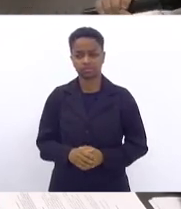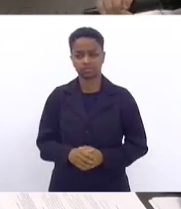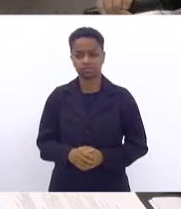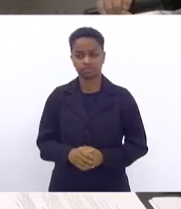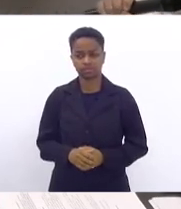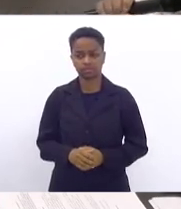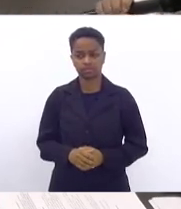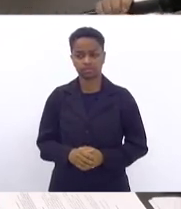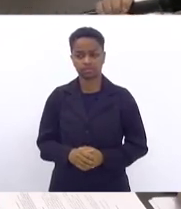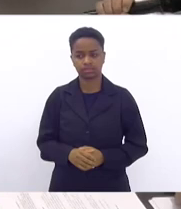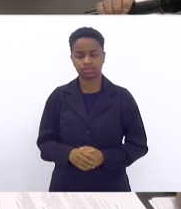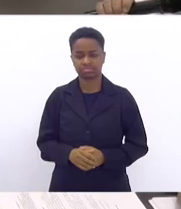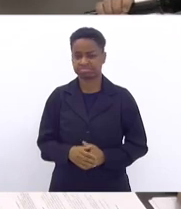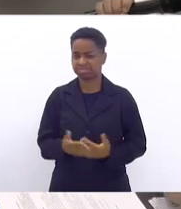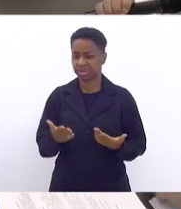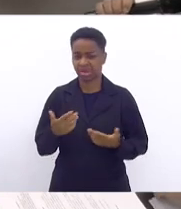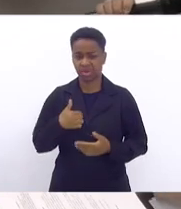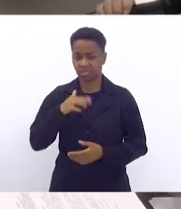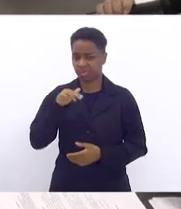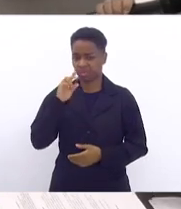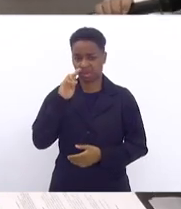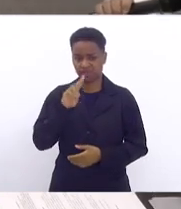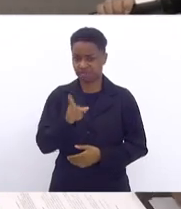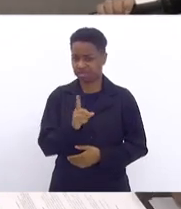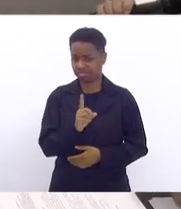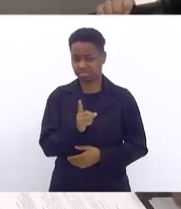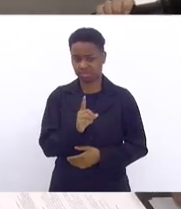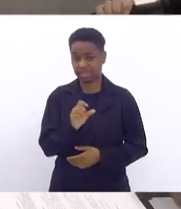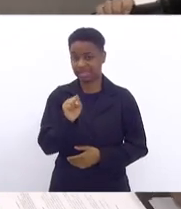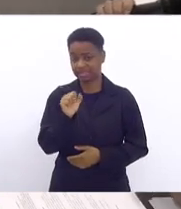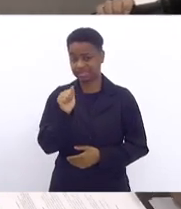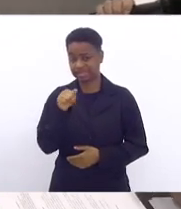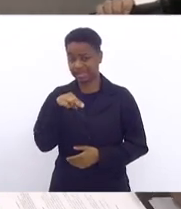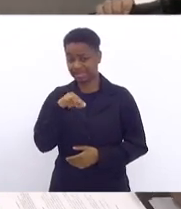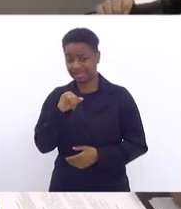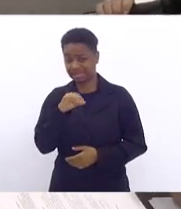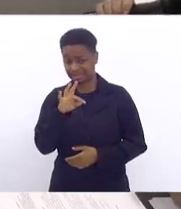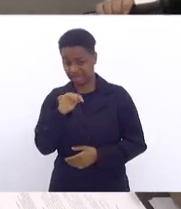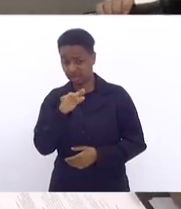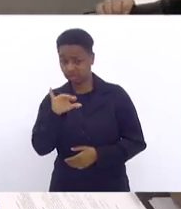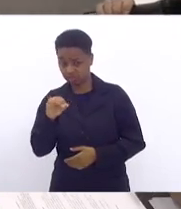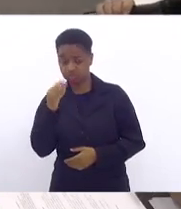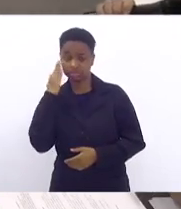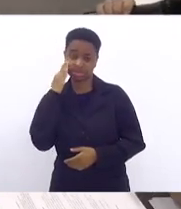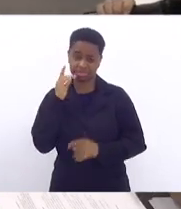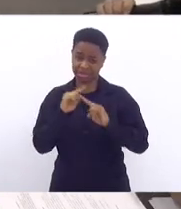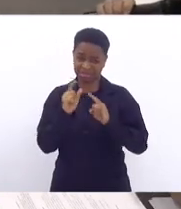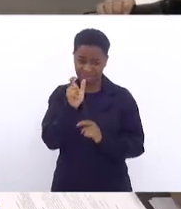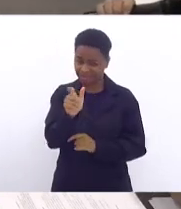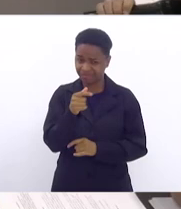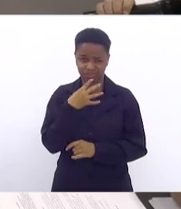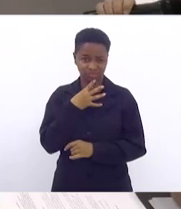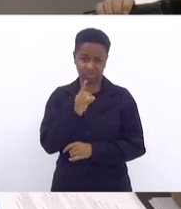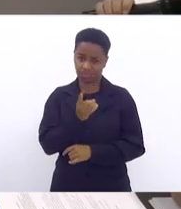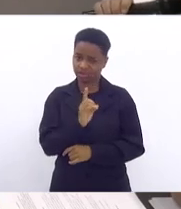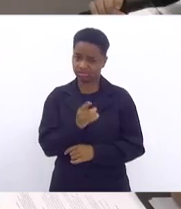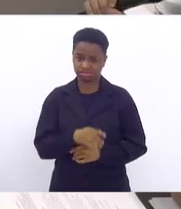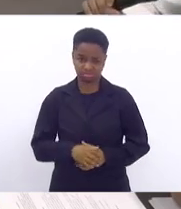Assim, desse jeito, eu nunca vi. Sanitários eu sei, agora domissanitários eu realmente não